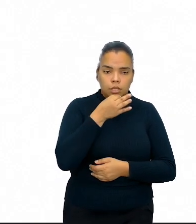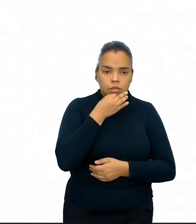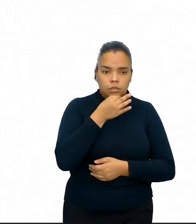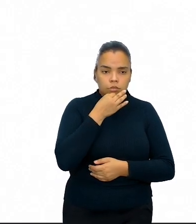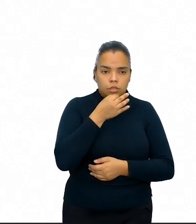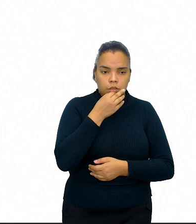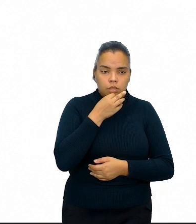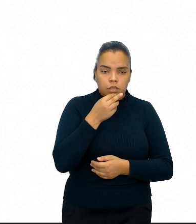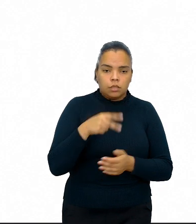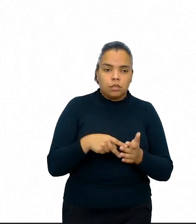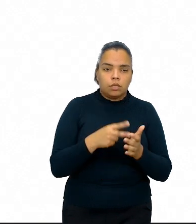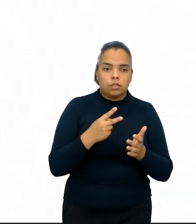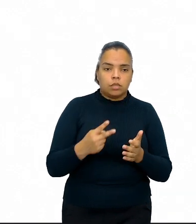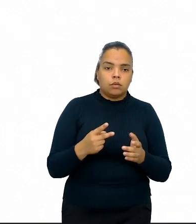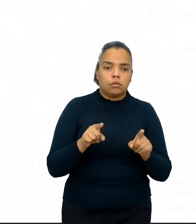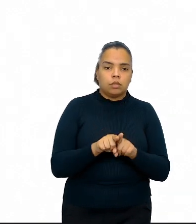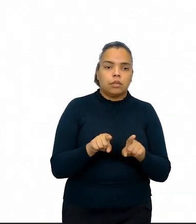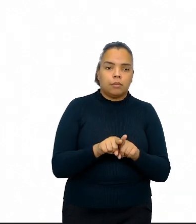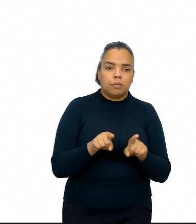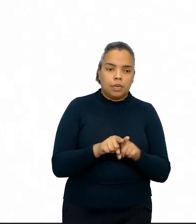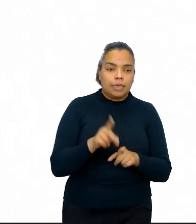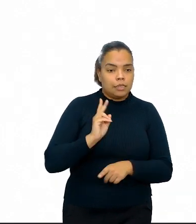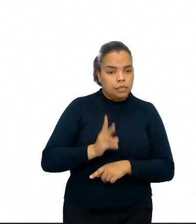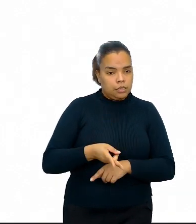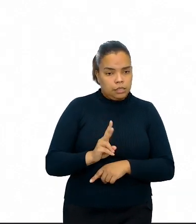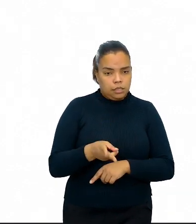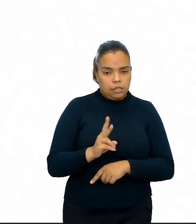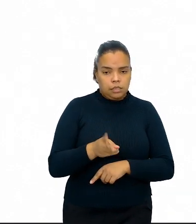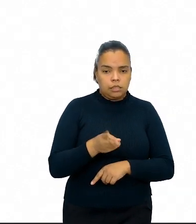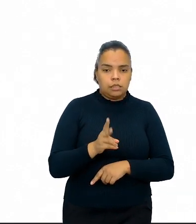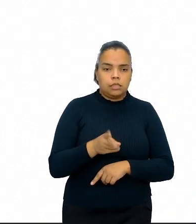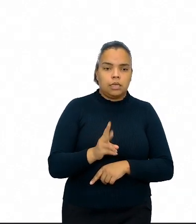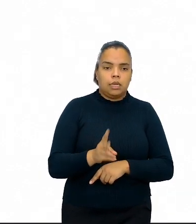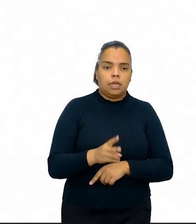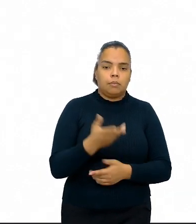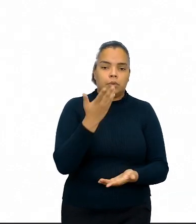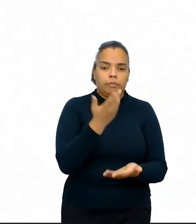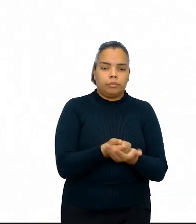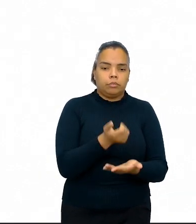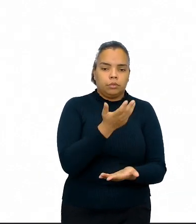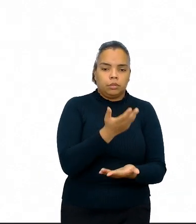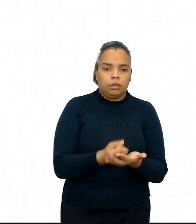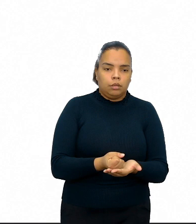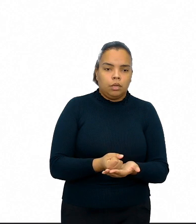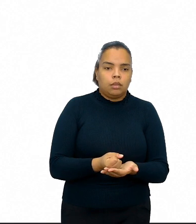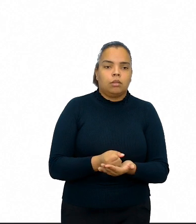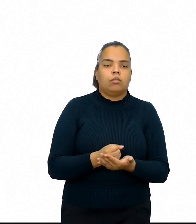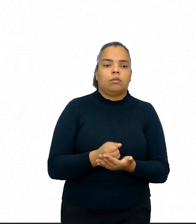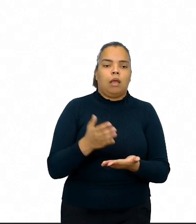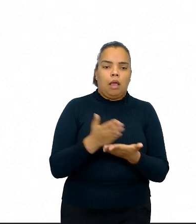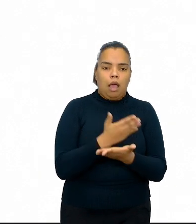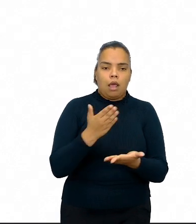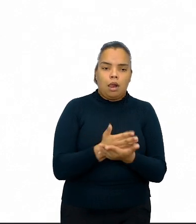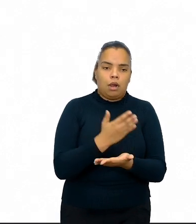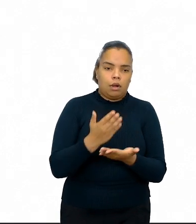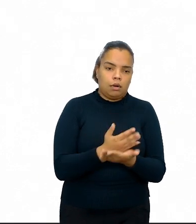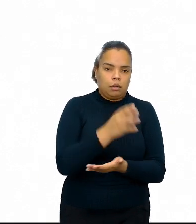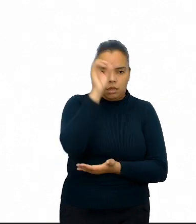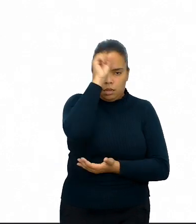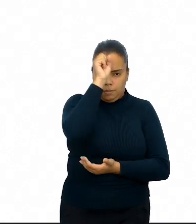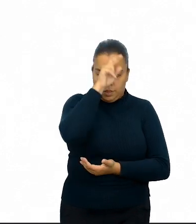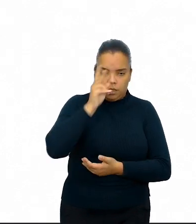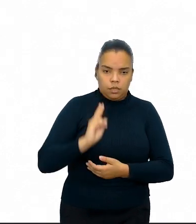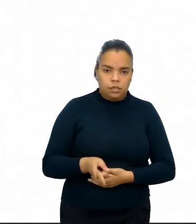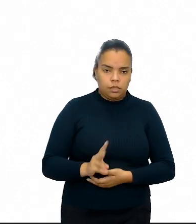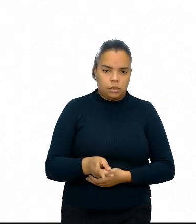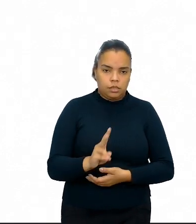a nossa segunda sugestão também é para que vocês, né, façam o download do caderno Aprender Sempre, de Ciências da Natureza, volume